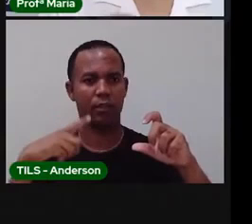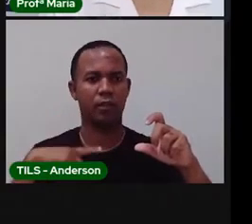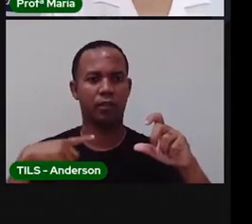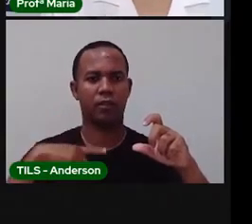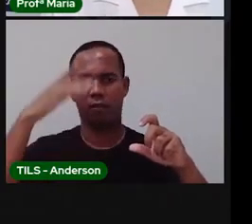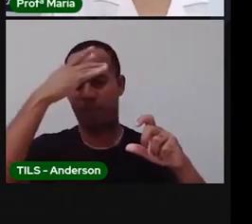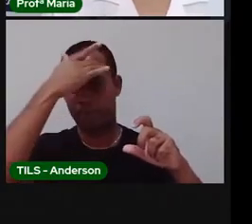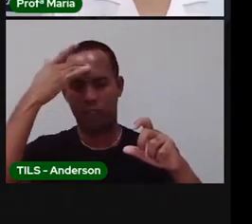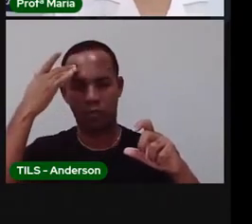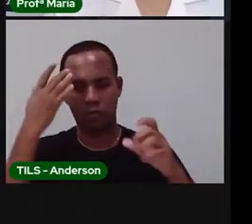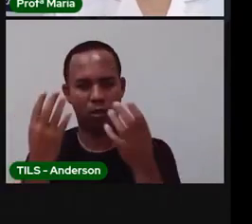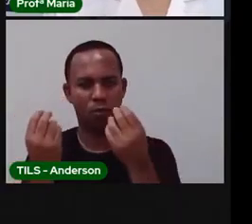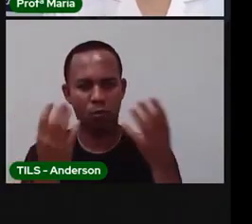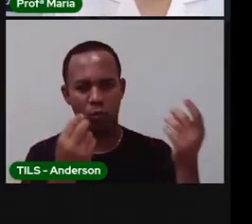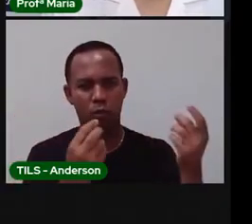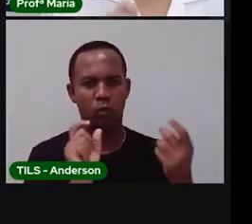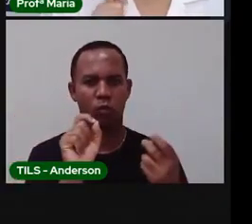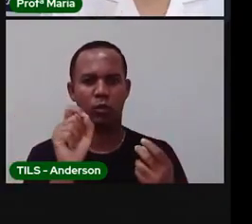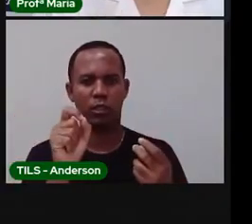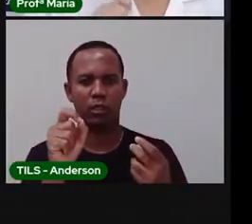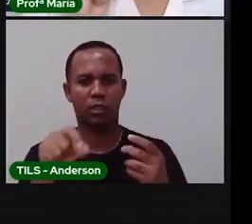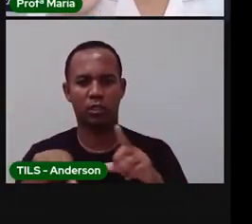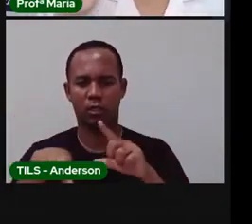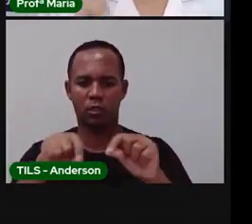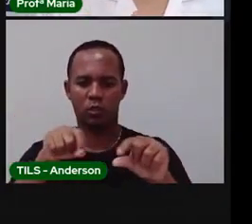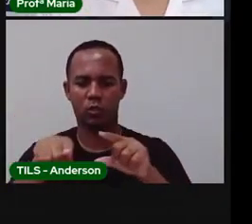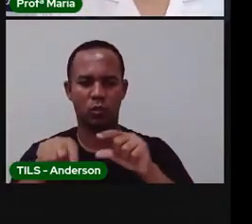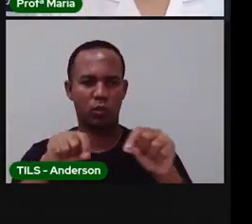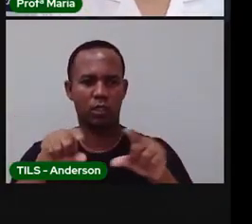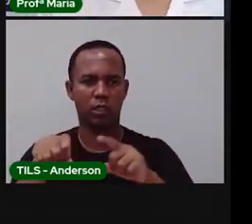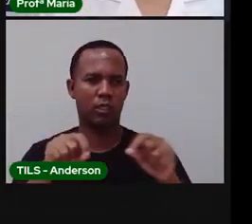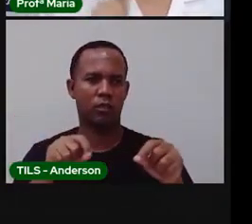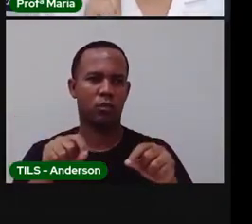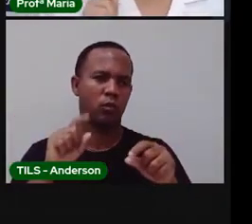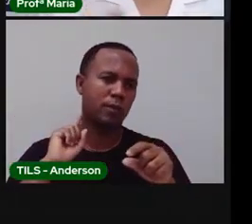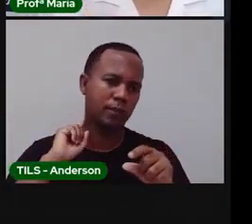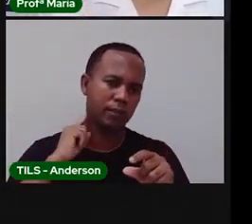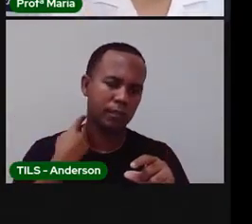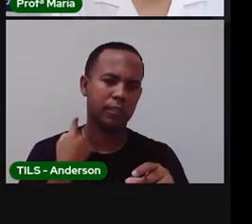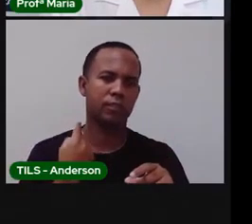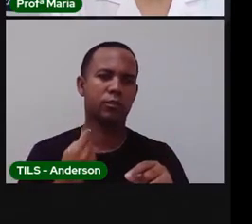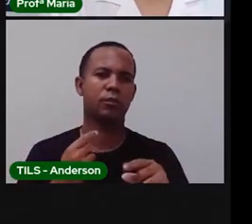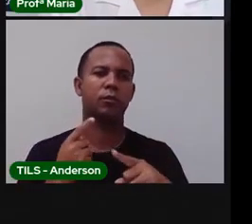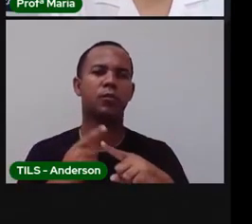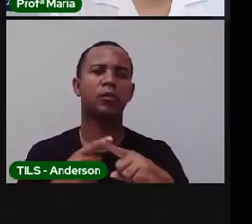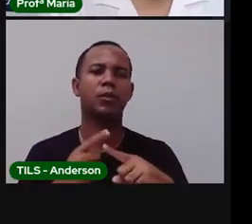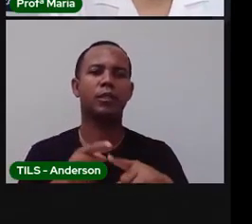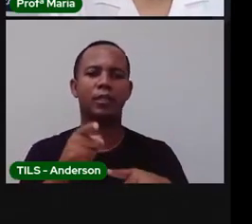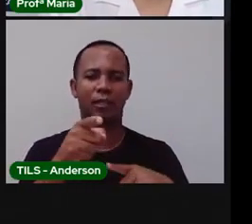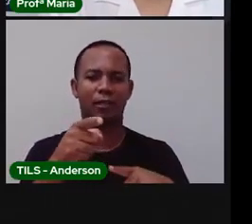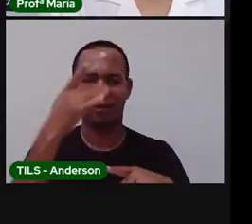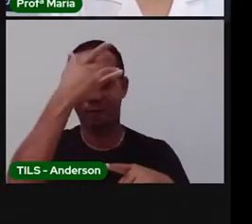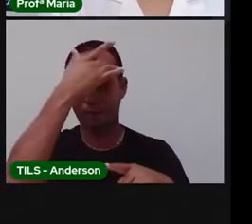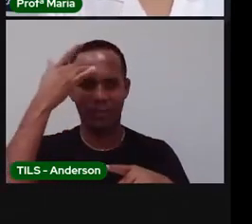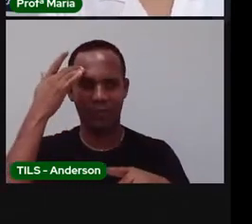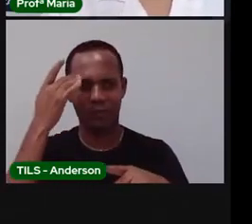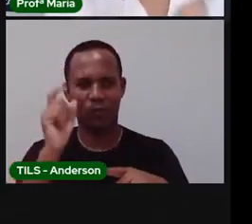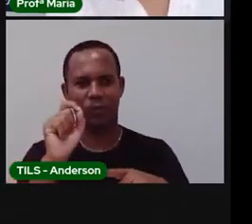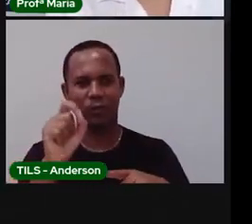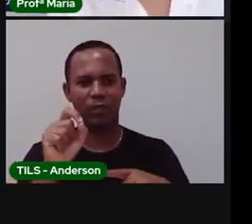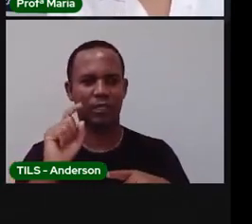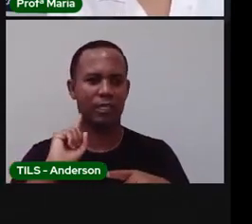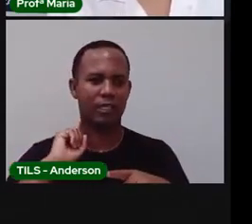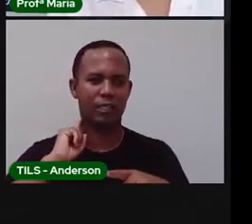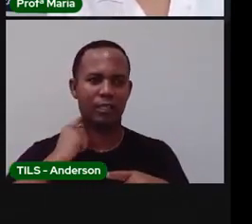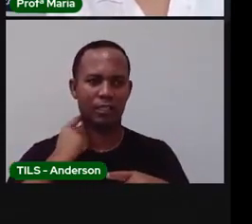Várias pessoas fazem isso aí. E é um trabalho fantástico, porque essas pessoas retiram do lixo que